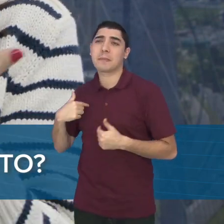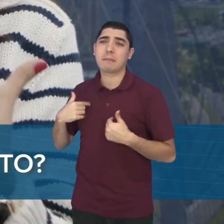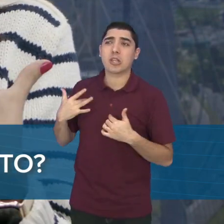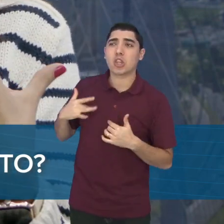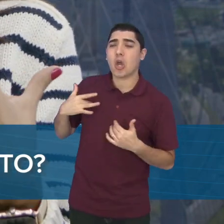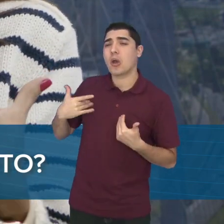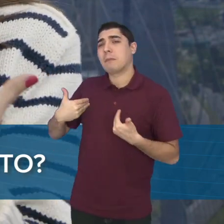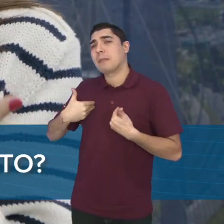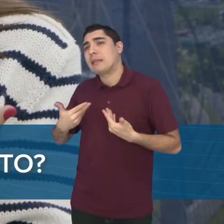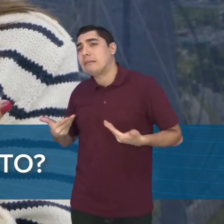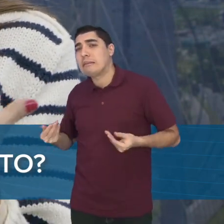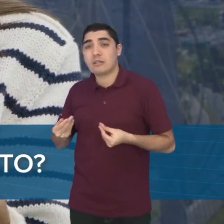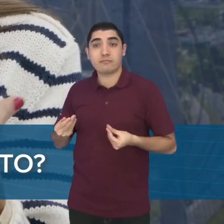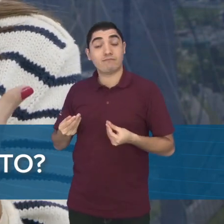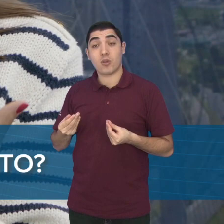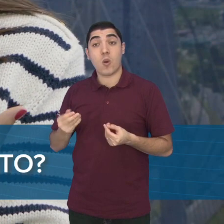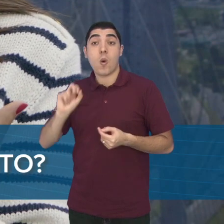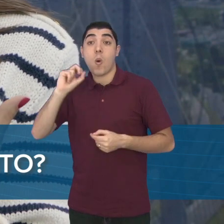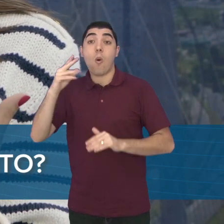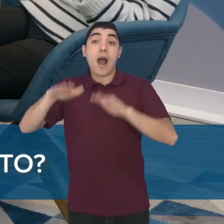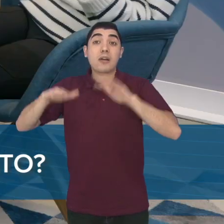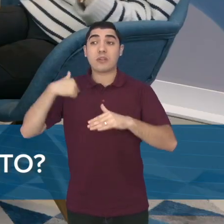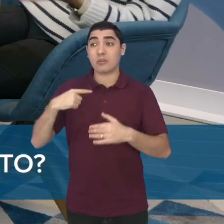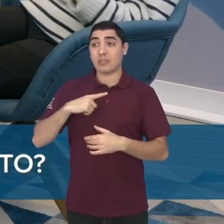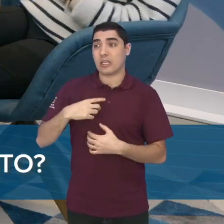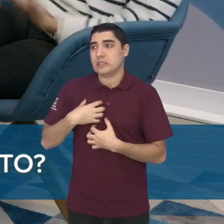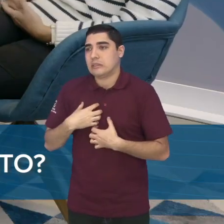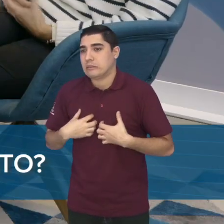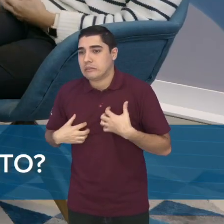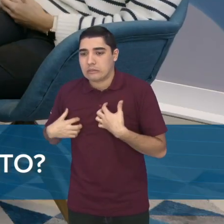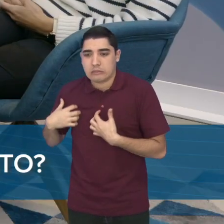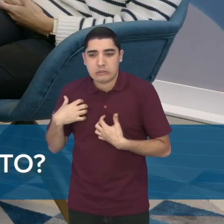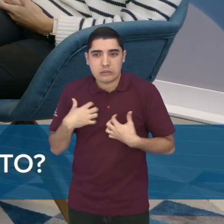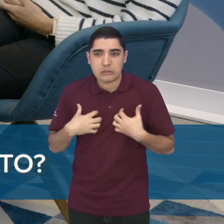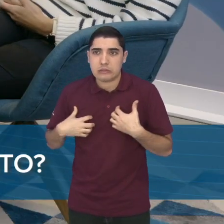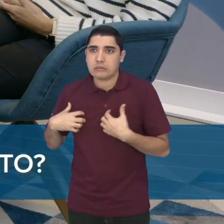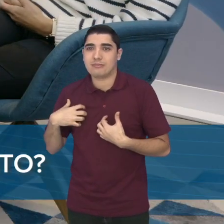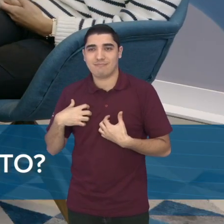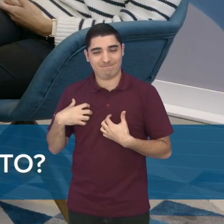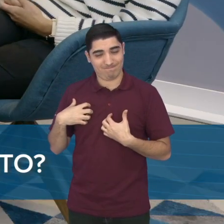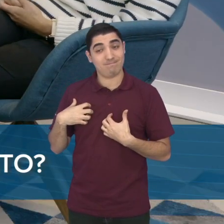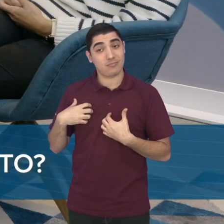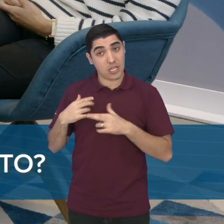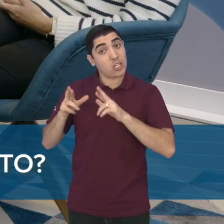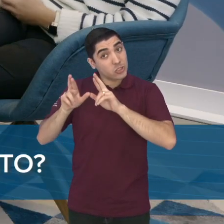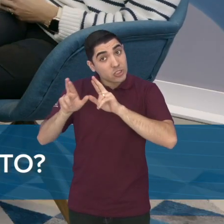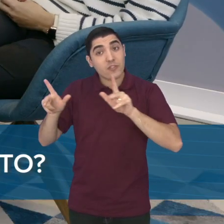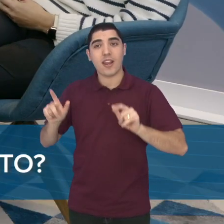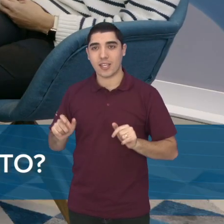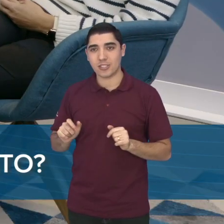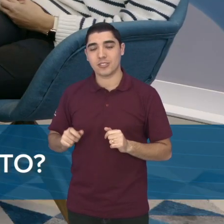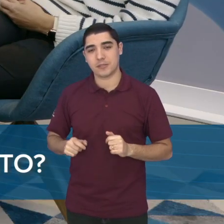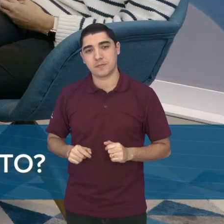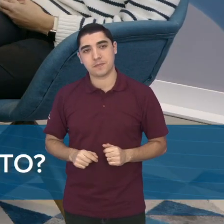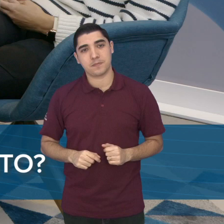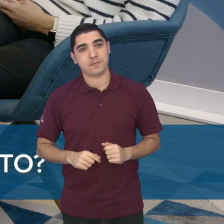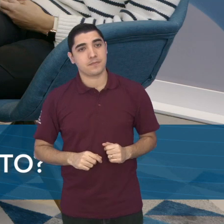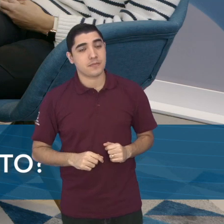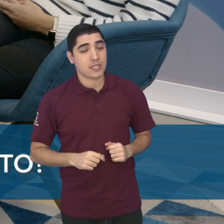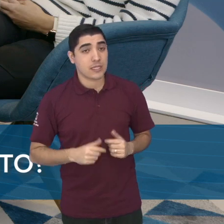realmente vivo isso de uma forma muito dramática, né? Que daí também são coisas diferentes. Bacana, é por aí. Eu acho que até